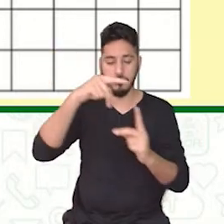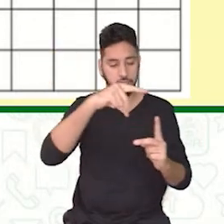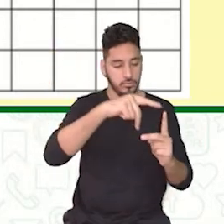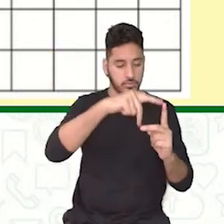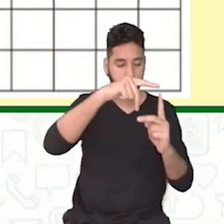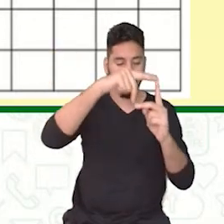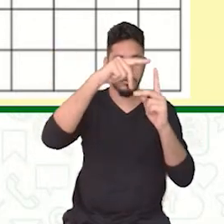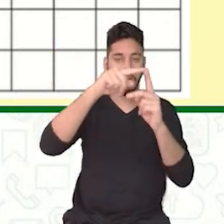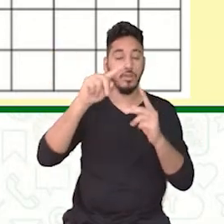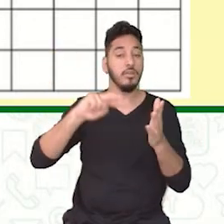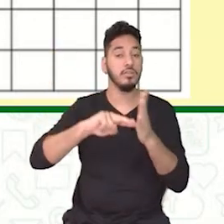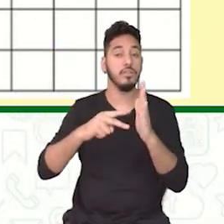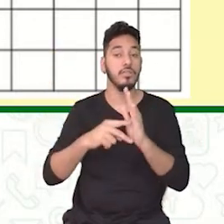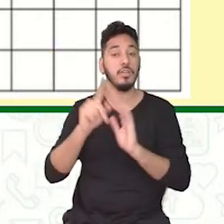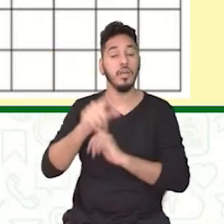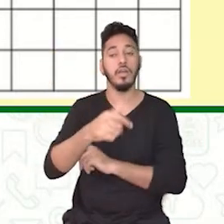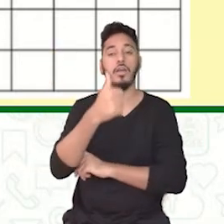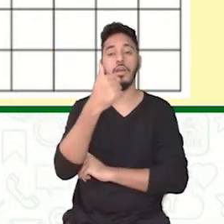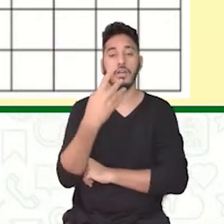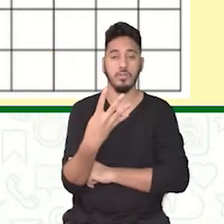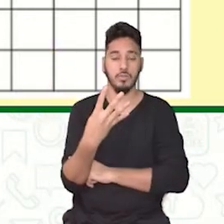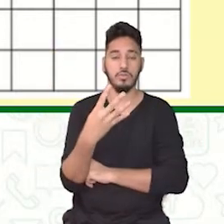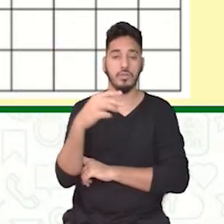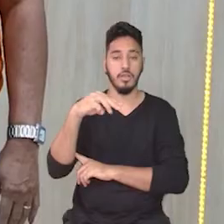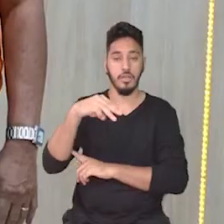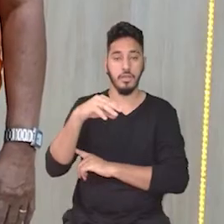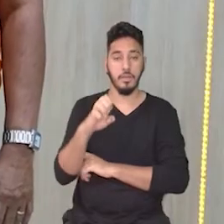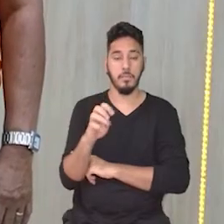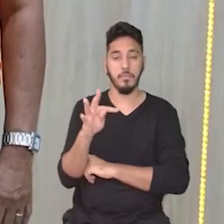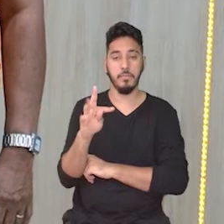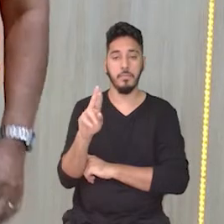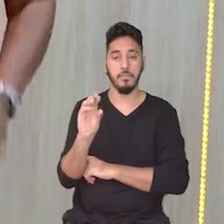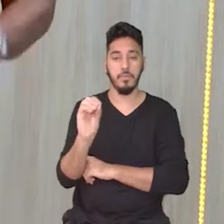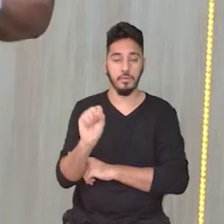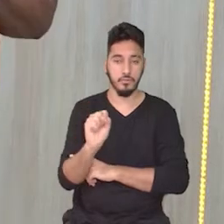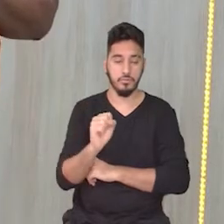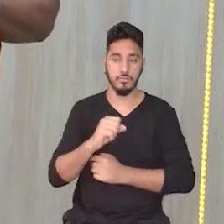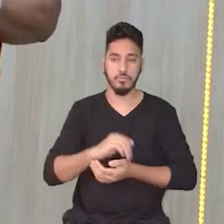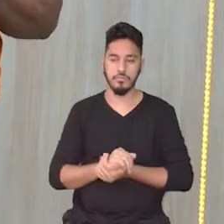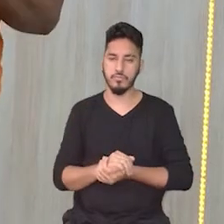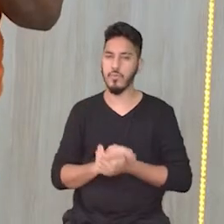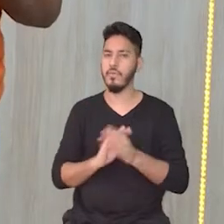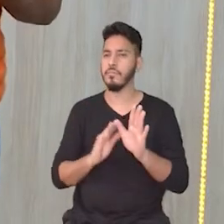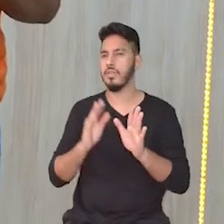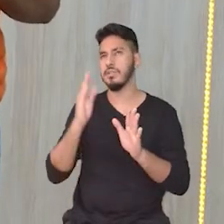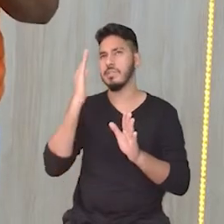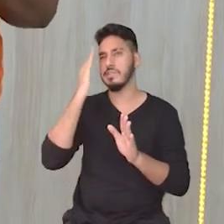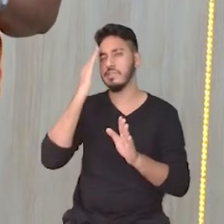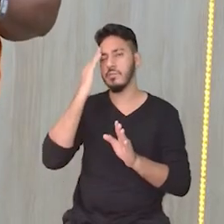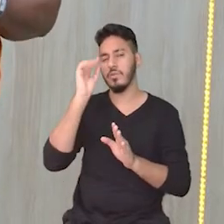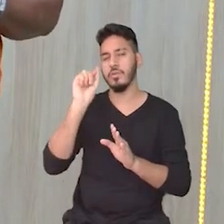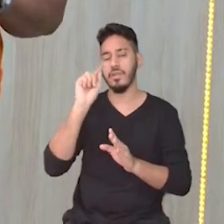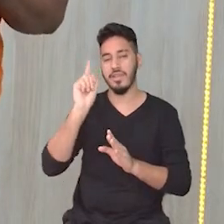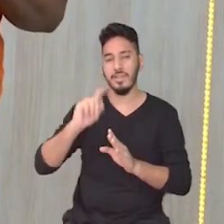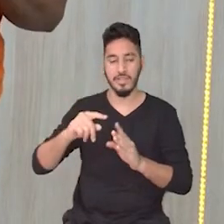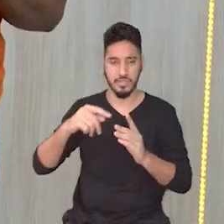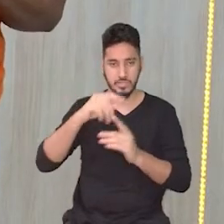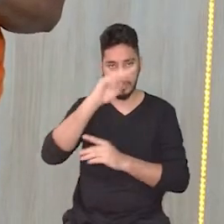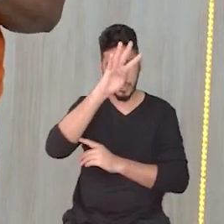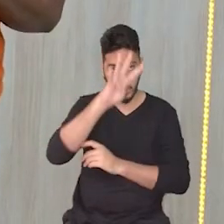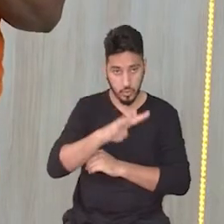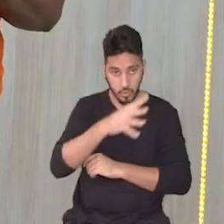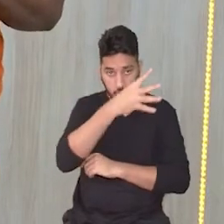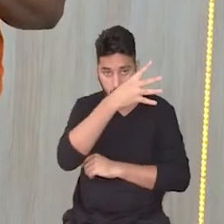dar 14 metros. A noção que eu preciso ter é de que esse quadrinho da malha,